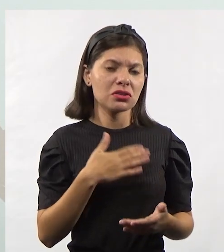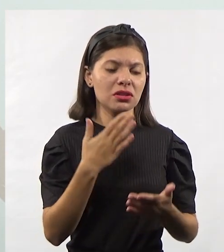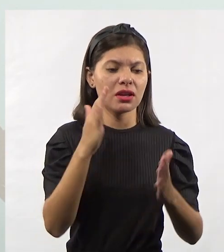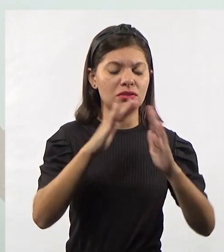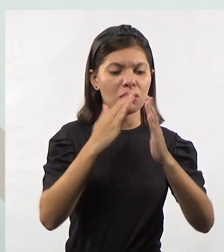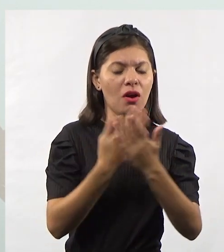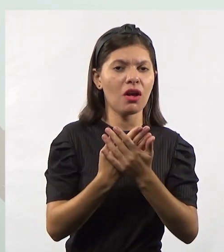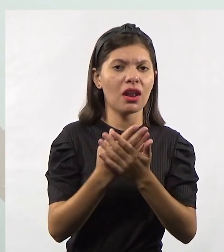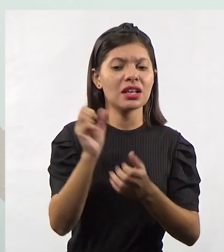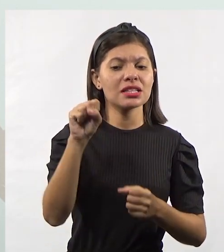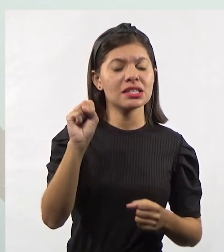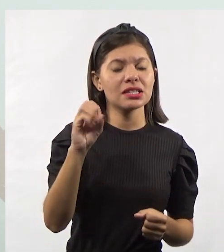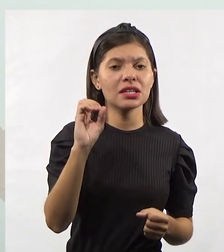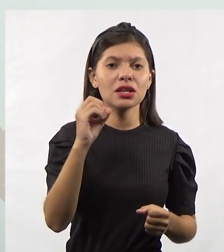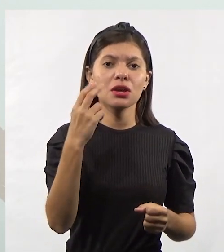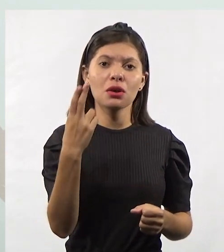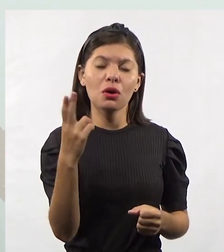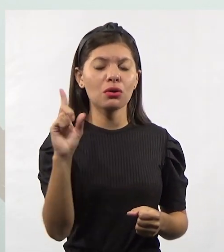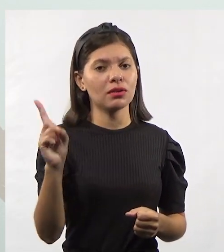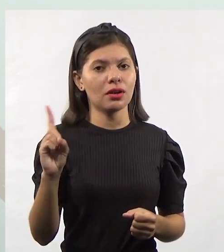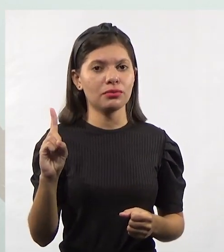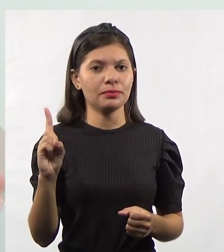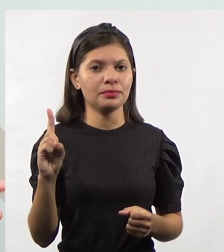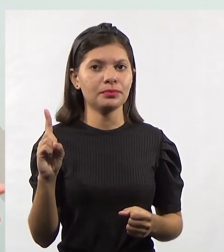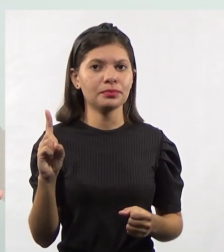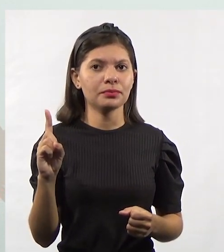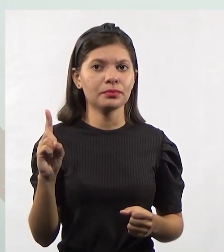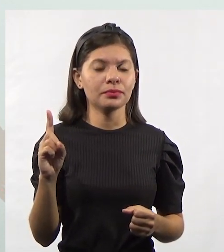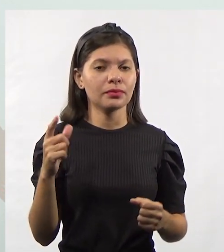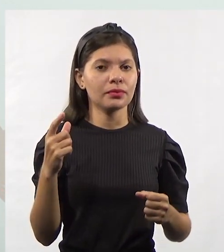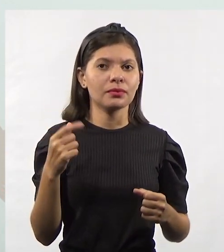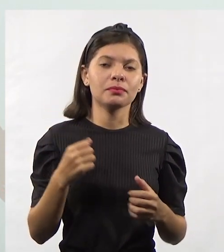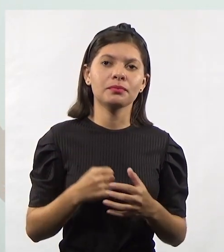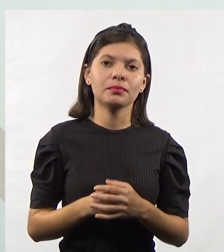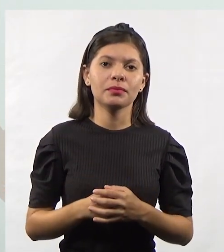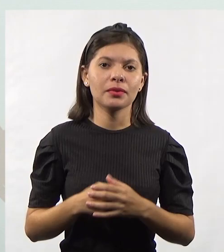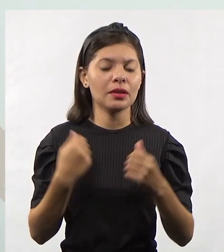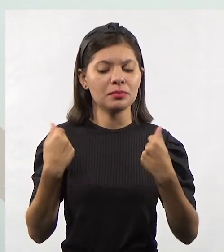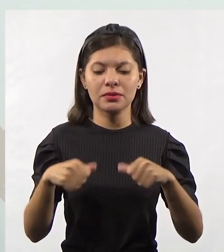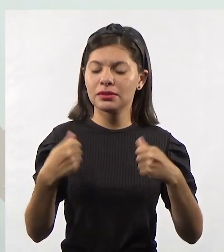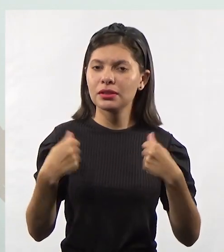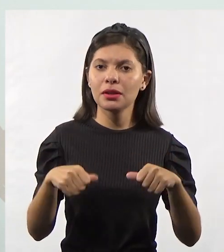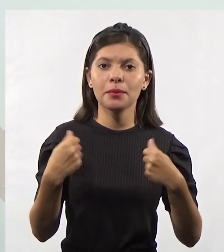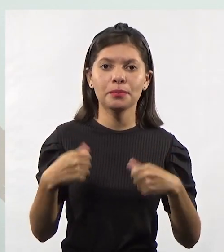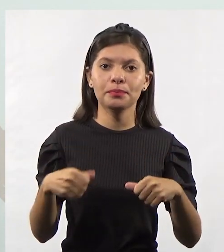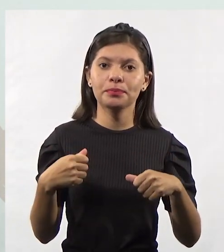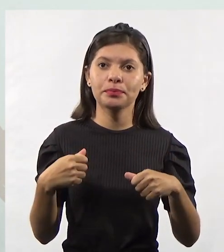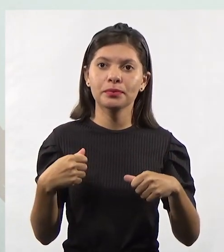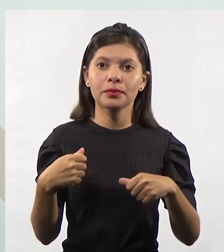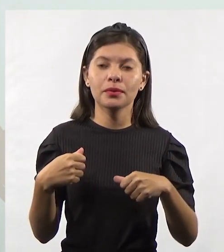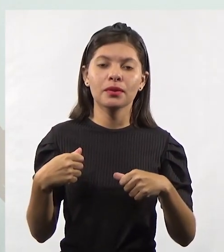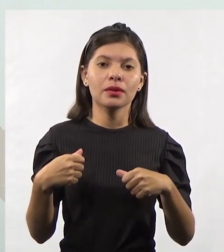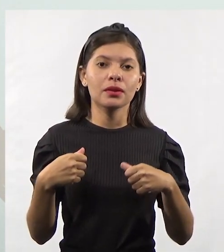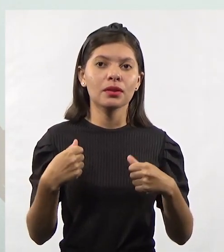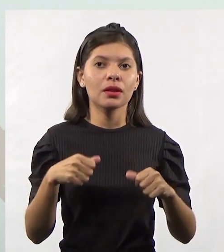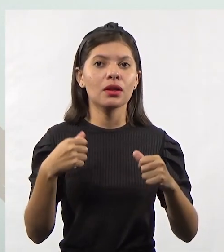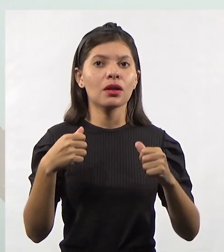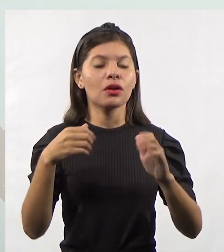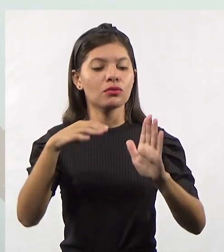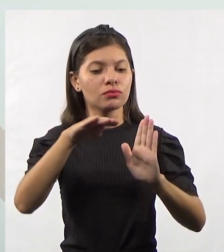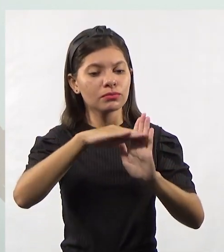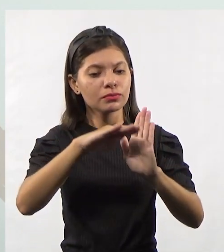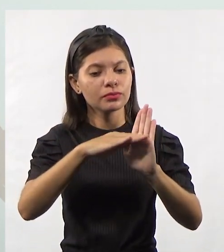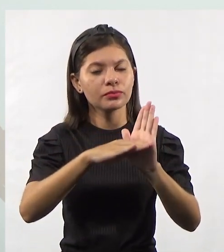né Então aí não precisa ser uma entrevista aí vai ser outro instrumento que é o próximo instrumento que a gente vai falar o formulário